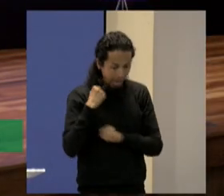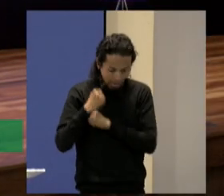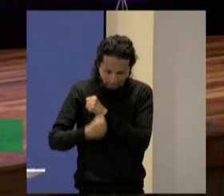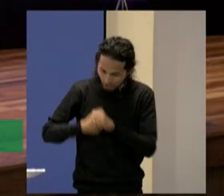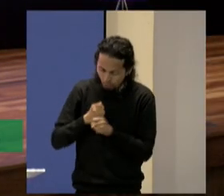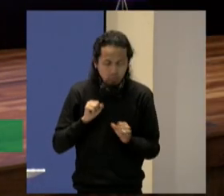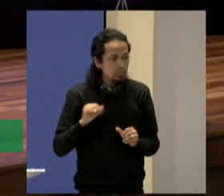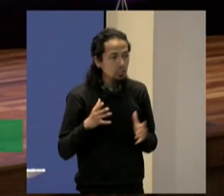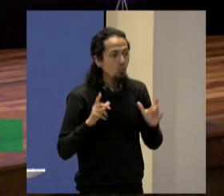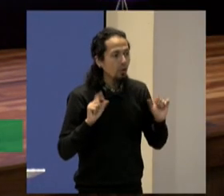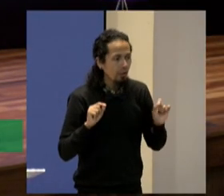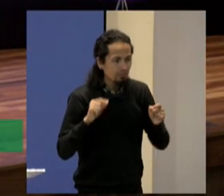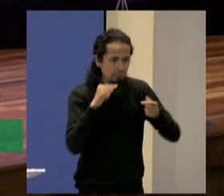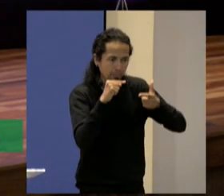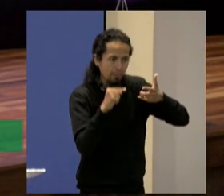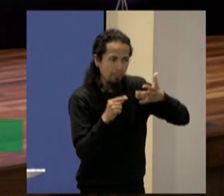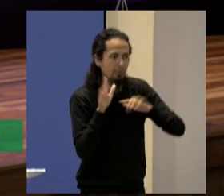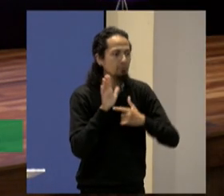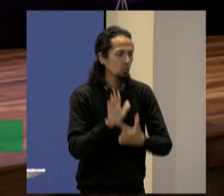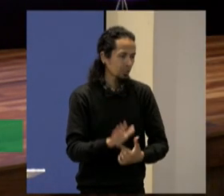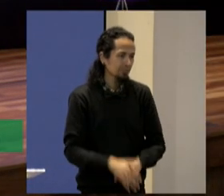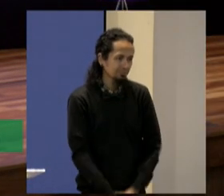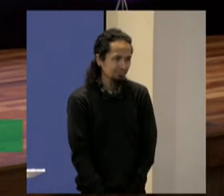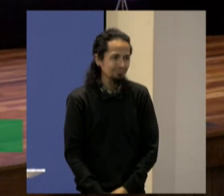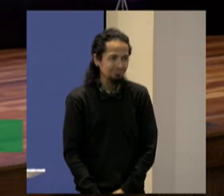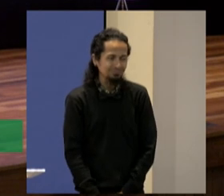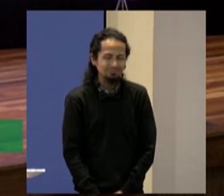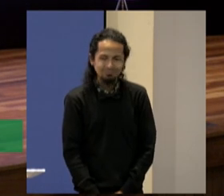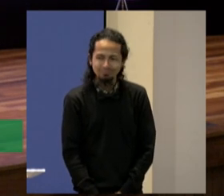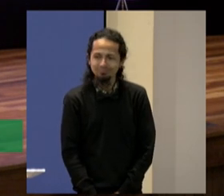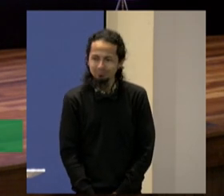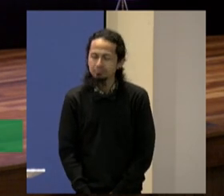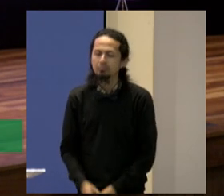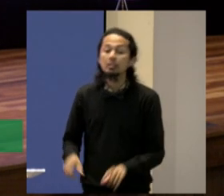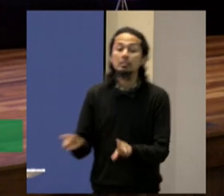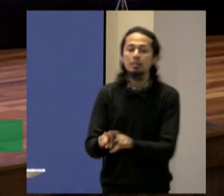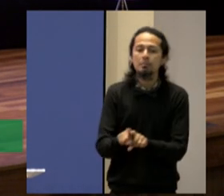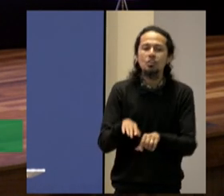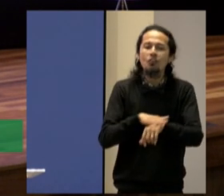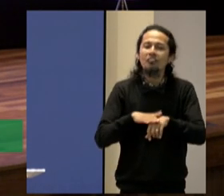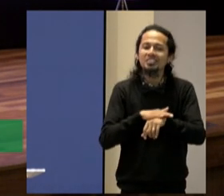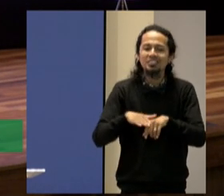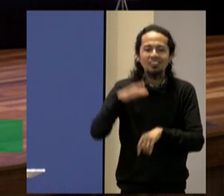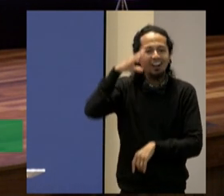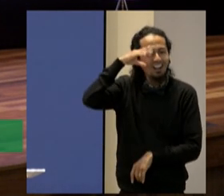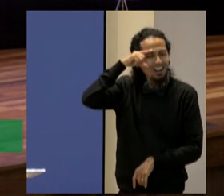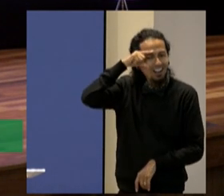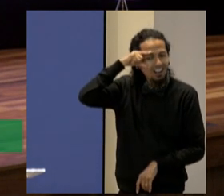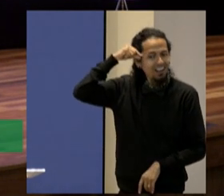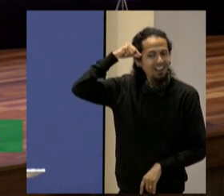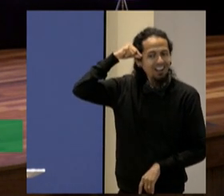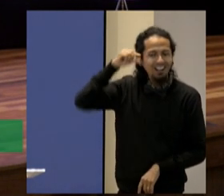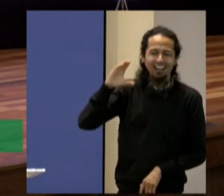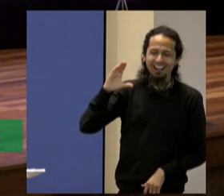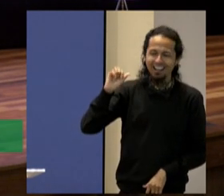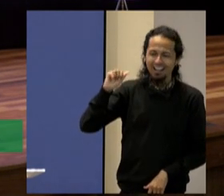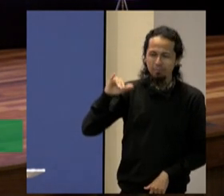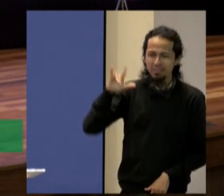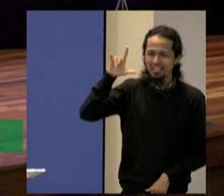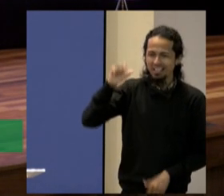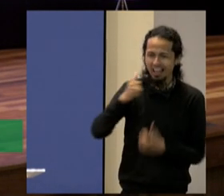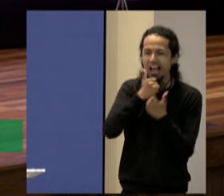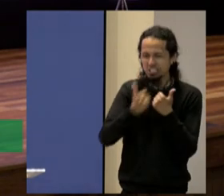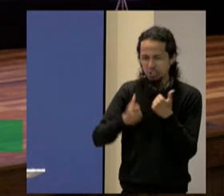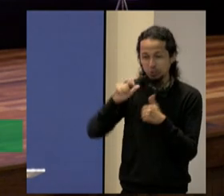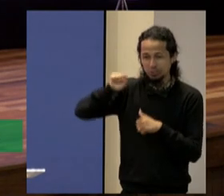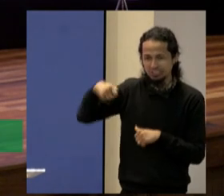E aí, numa conversa com a Camila, que é a nossa diretora, a gente já discutia antes,